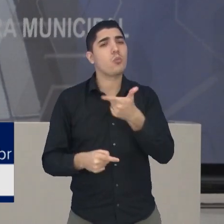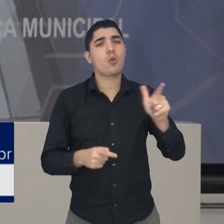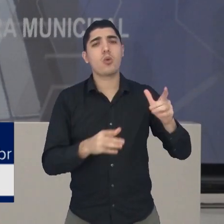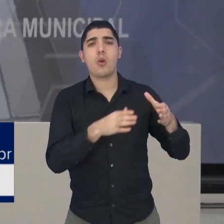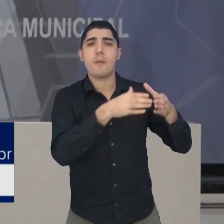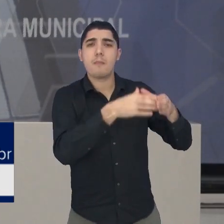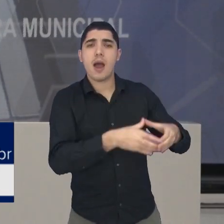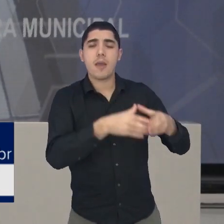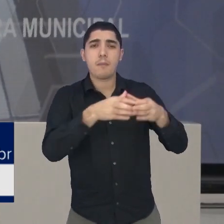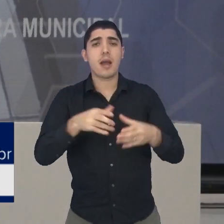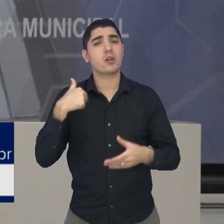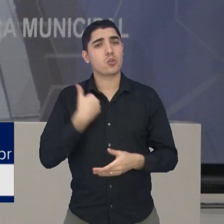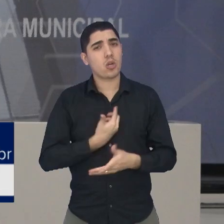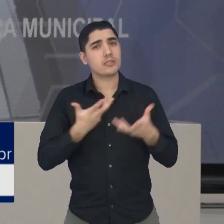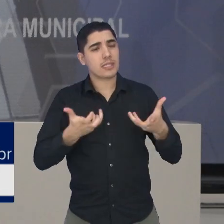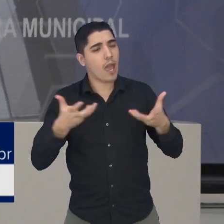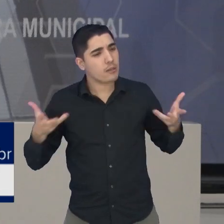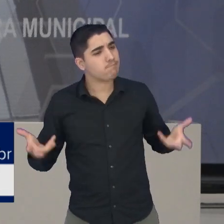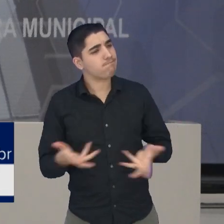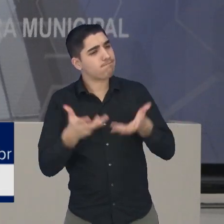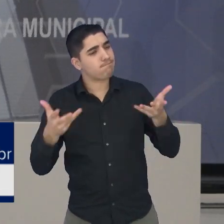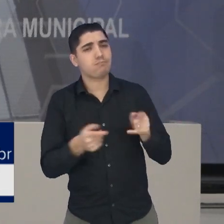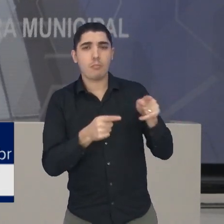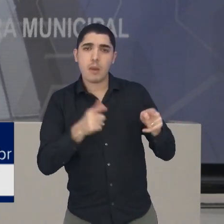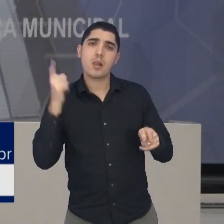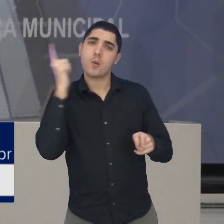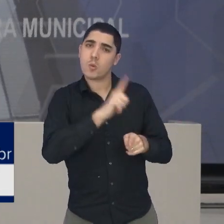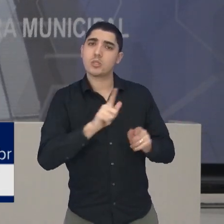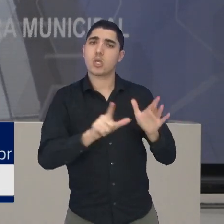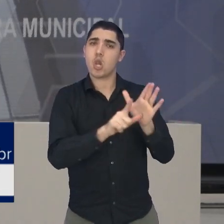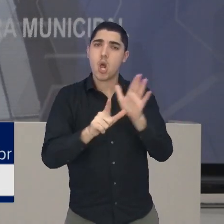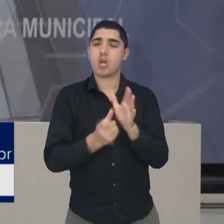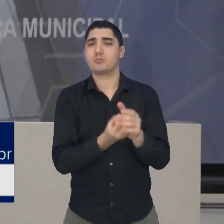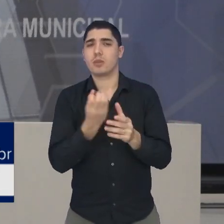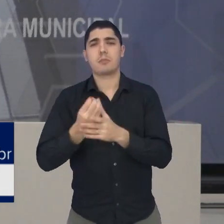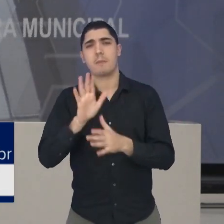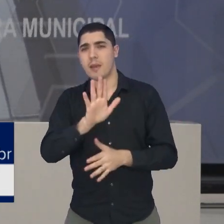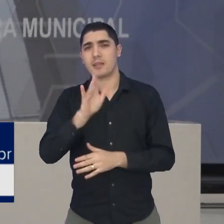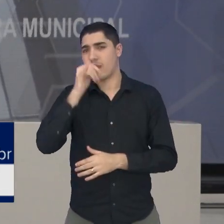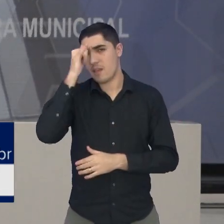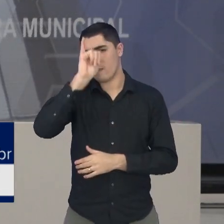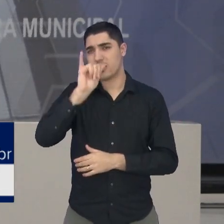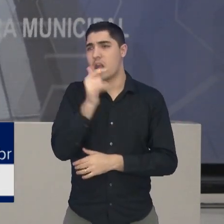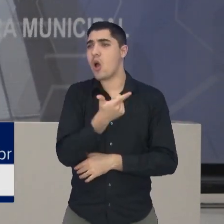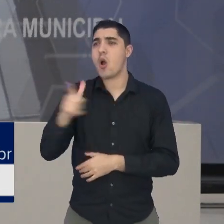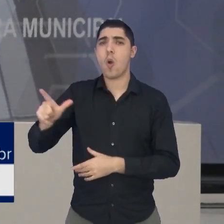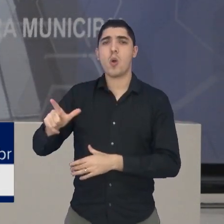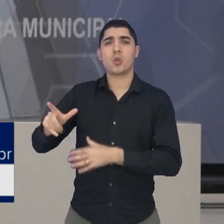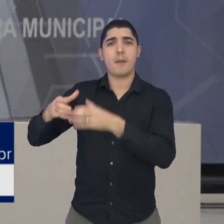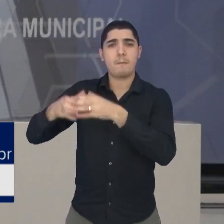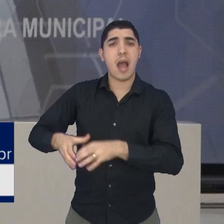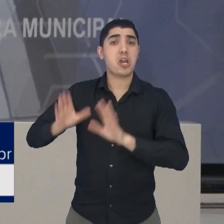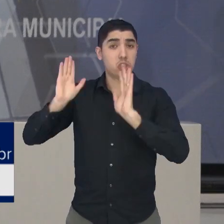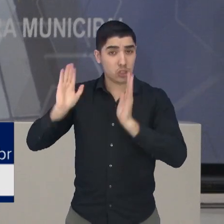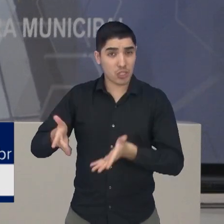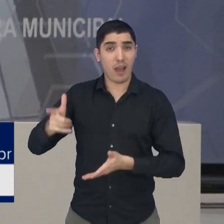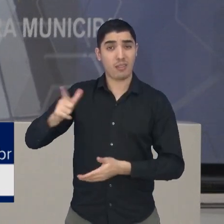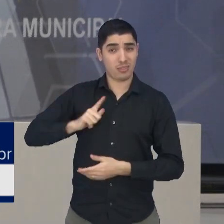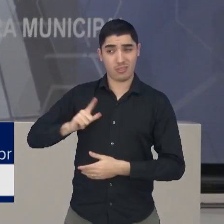gente quer estimular a verticalização e a população, e não para aqueles bairros já da